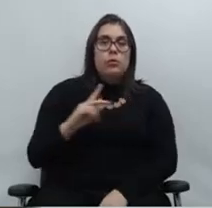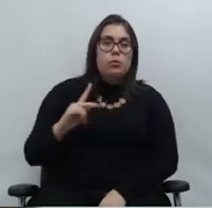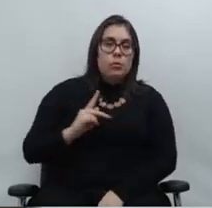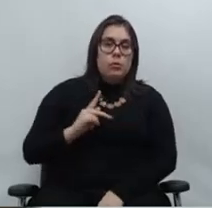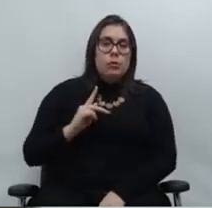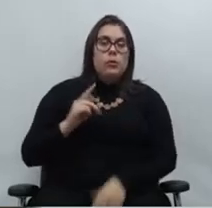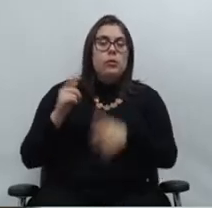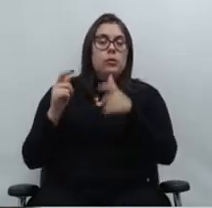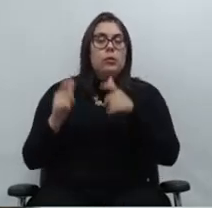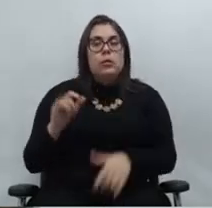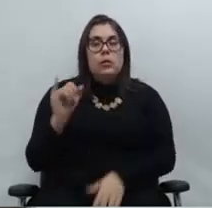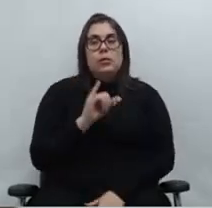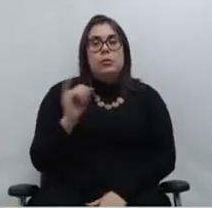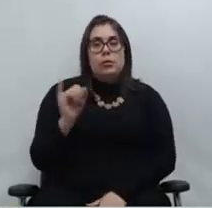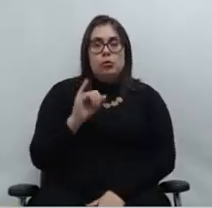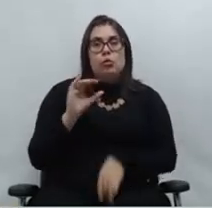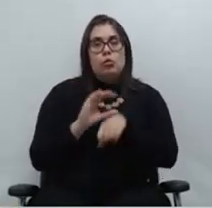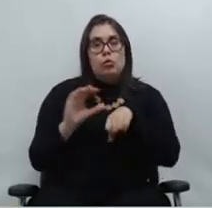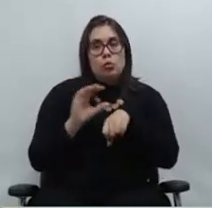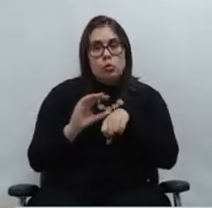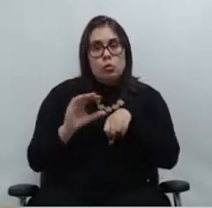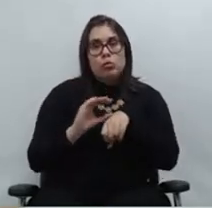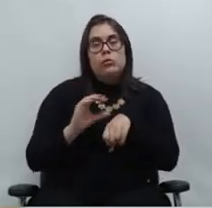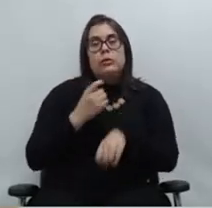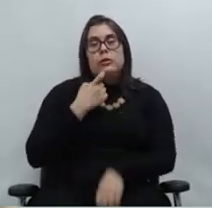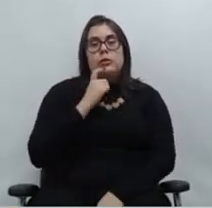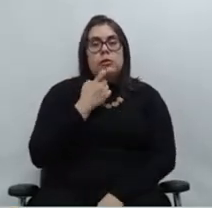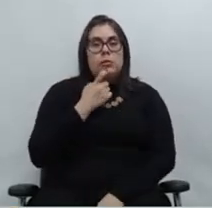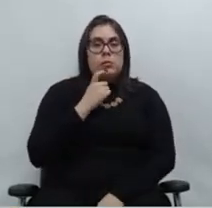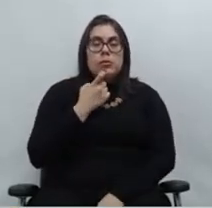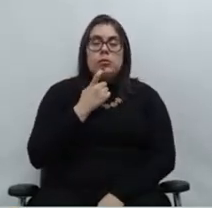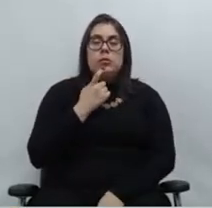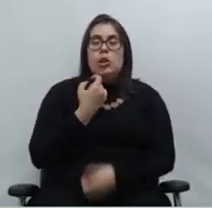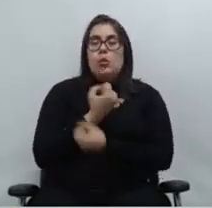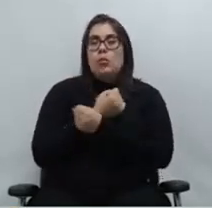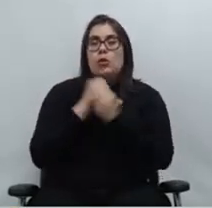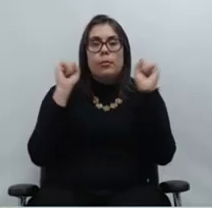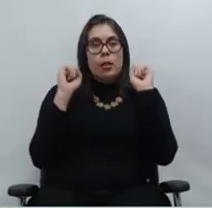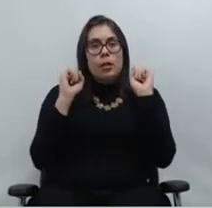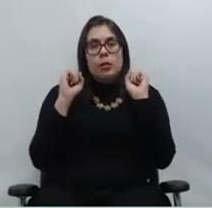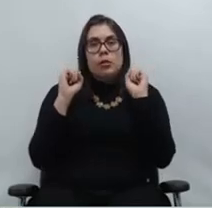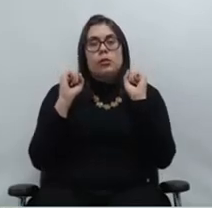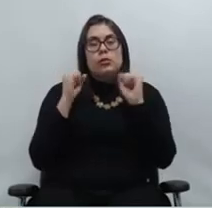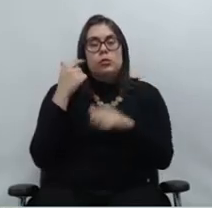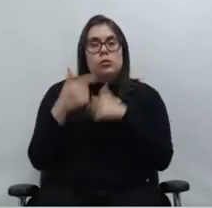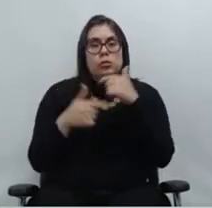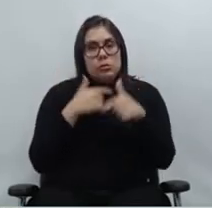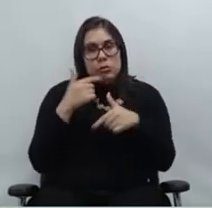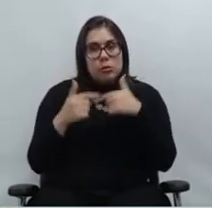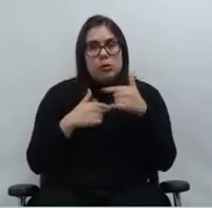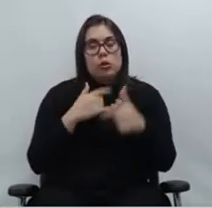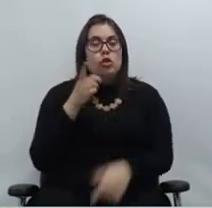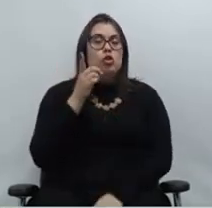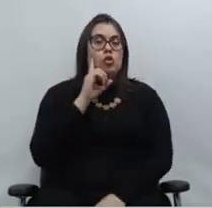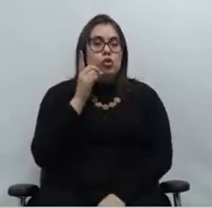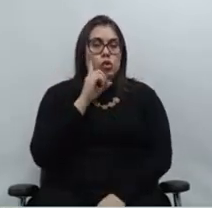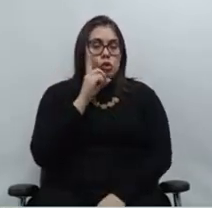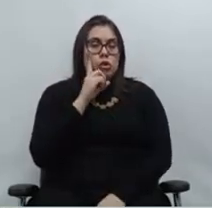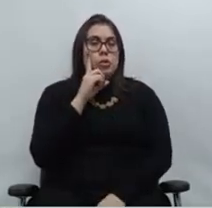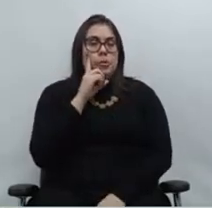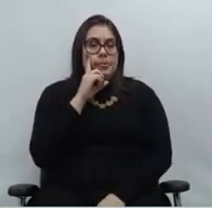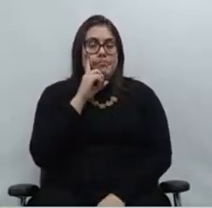unidade de Itapevi e o curso ocorrer em Campinas, com evidente impossibilidade do pleno exercício de suas atribuições nos dias da